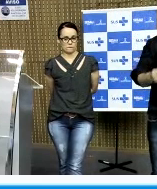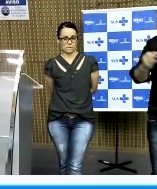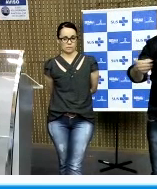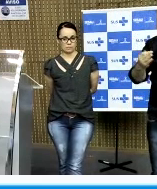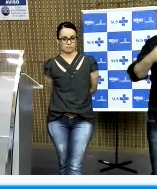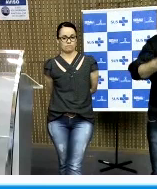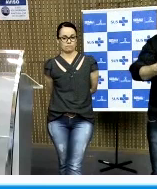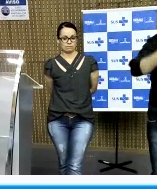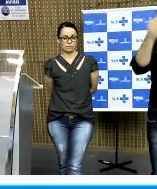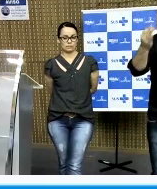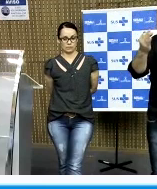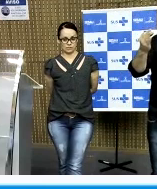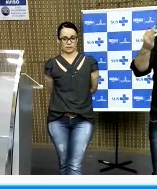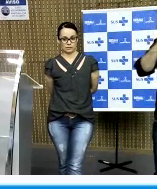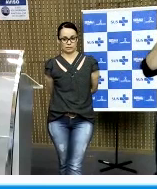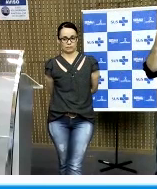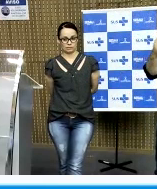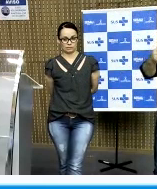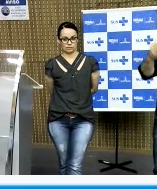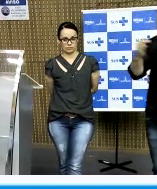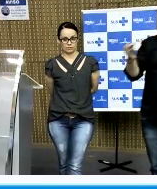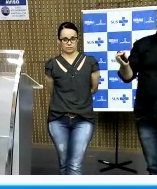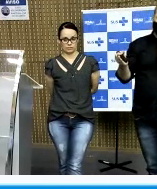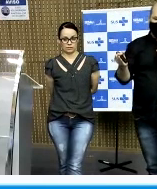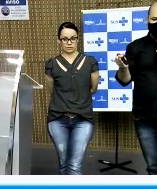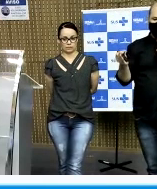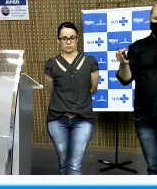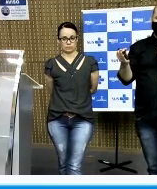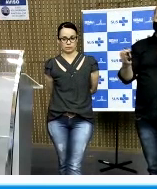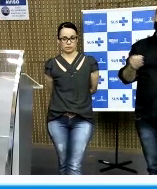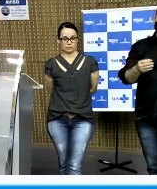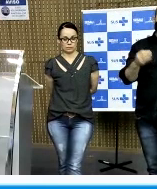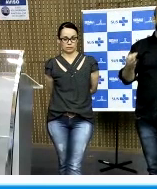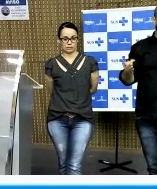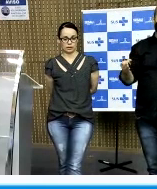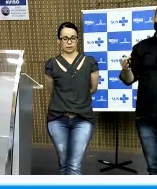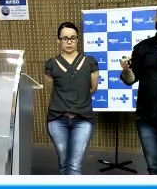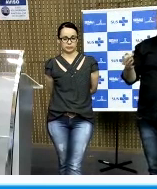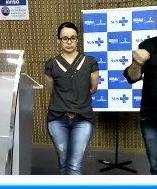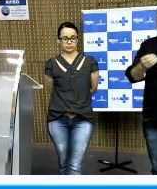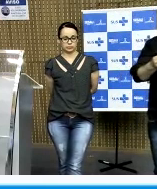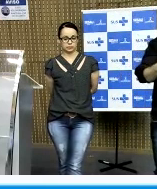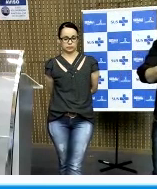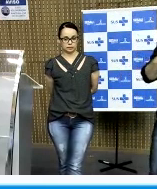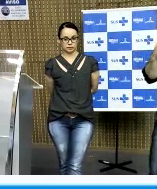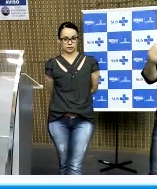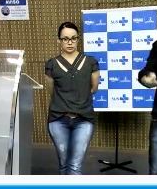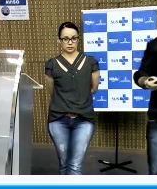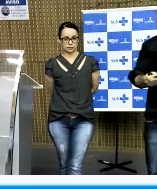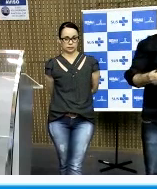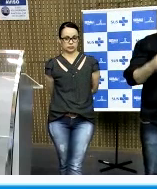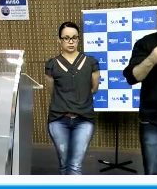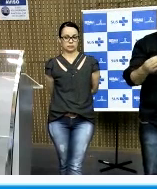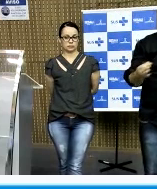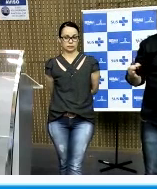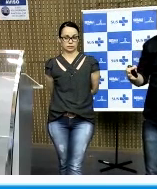mas a gente tem que... É bom, mas tem que melhorar. Nada é tão bom que não deva ser melhorado, tá? Então, a gente visa a consulta